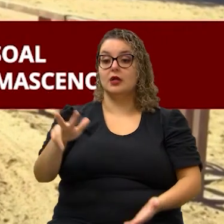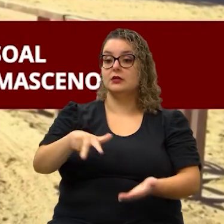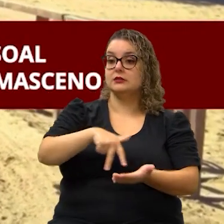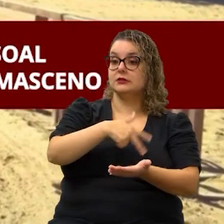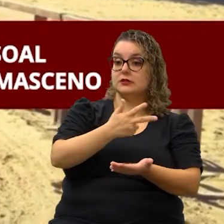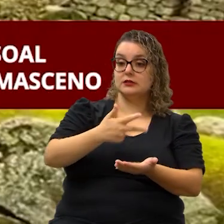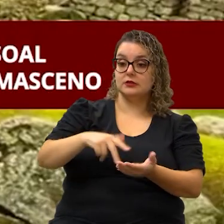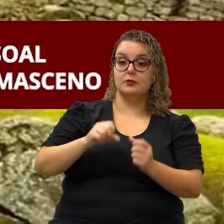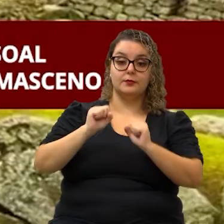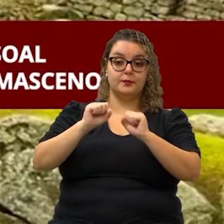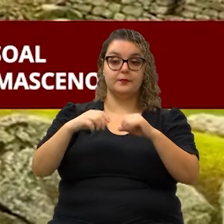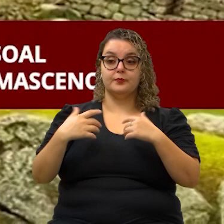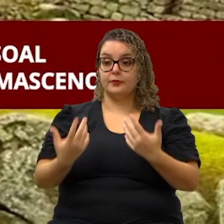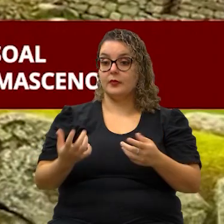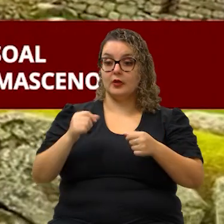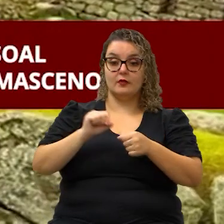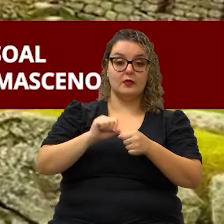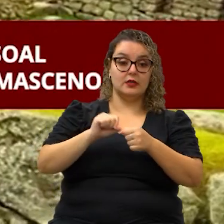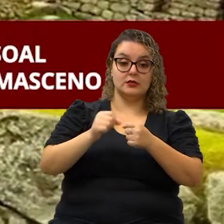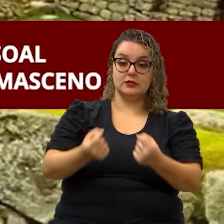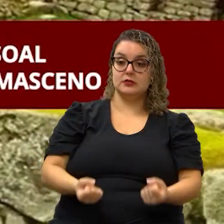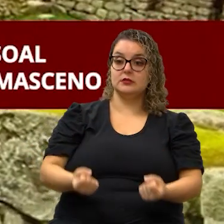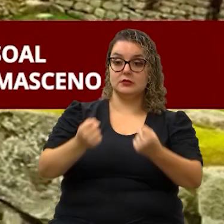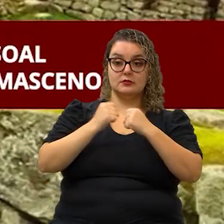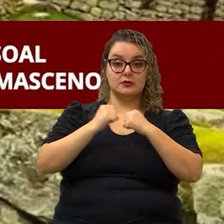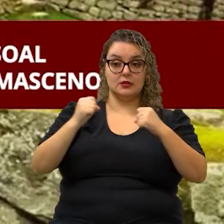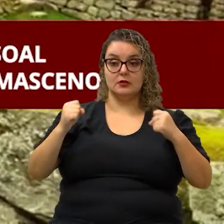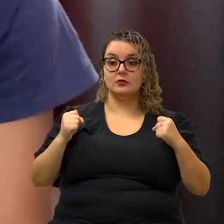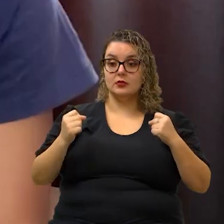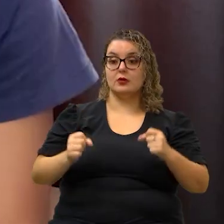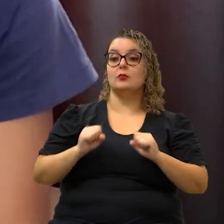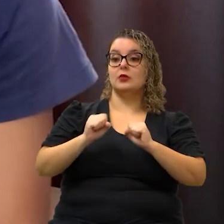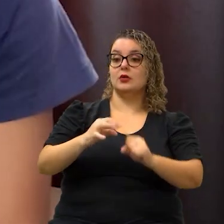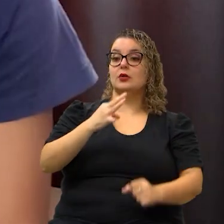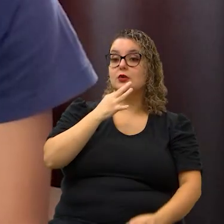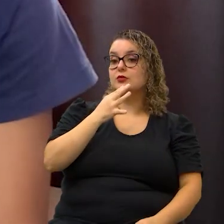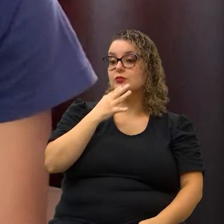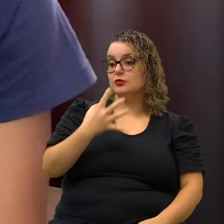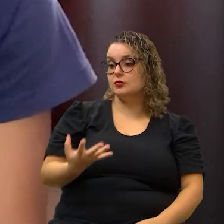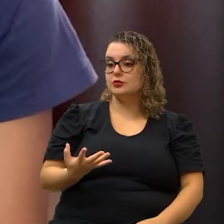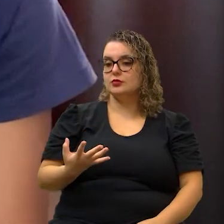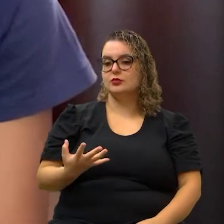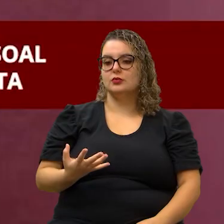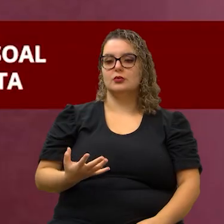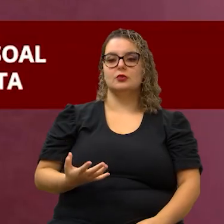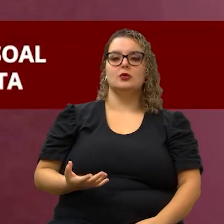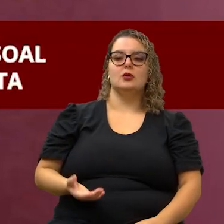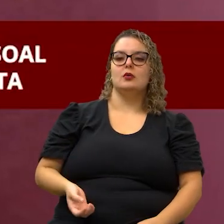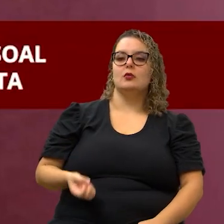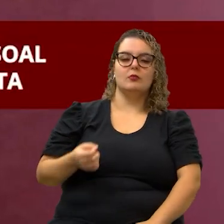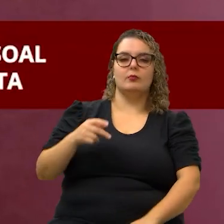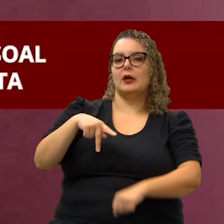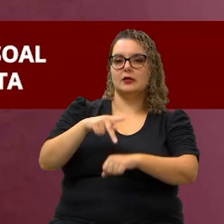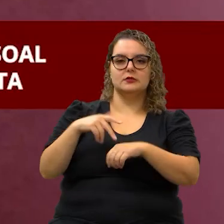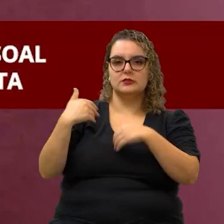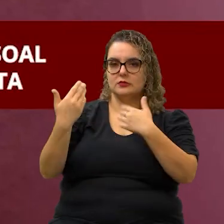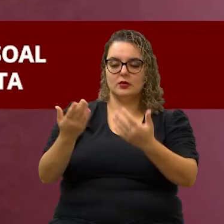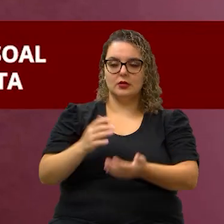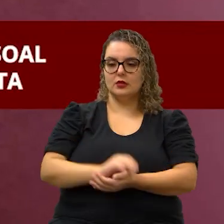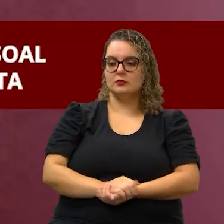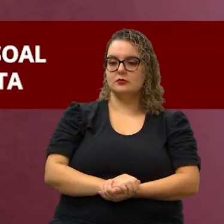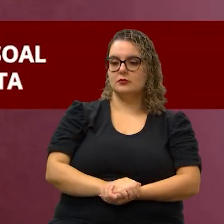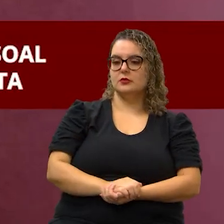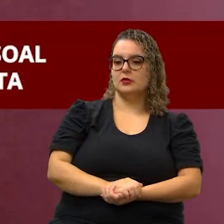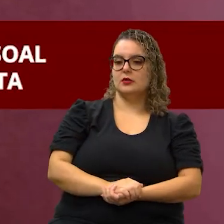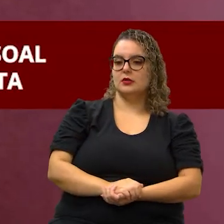atividades físicas, poder conhecer Machu Picchu, que eu realizei. Alguns vizinhos veem e falam assim: isso daí é um milagre. Esse moleque, quando eu